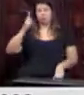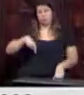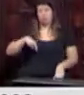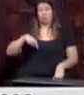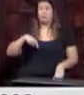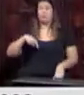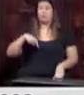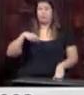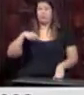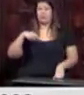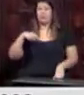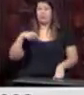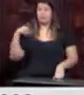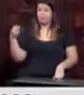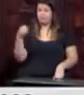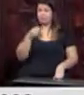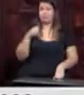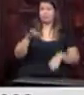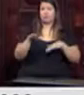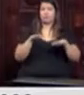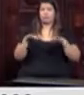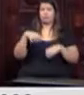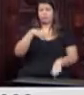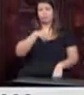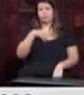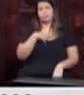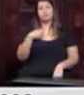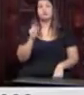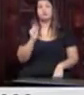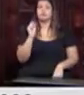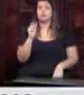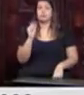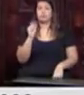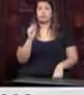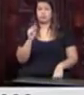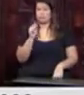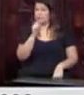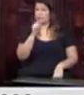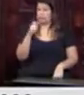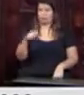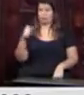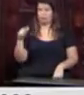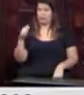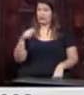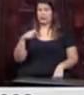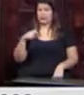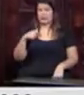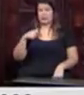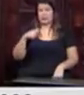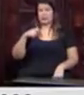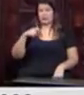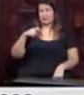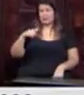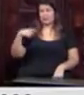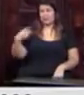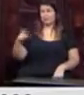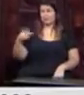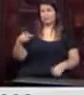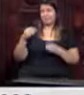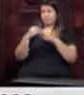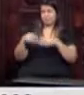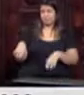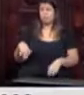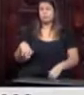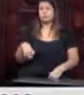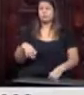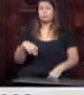a mobilização no sentido de que não fosse penalizado para pagar esse tributo